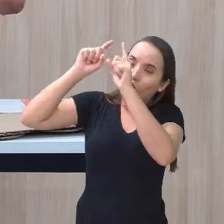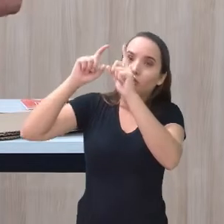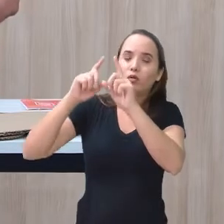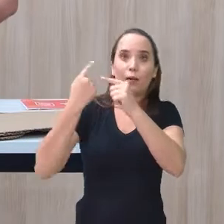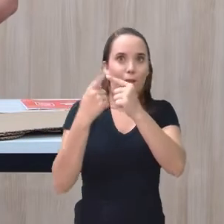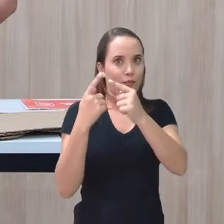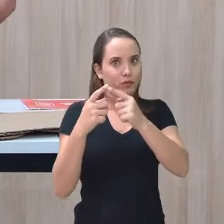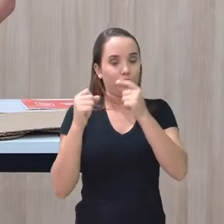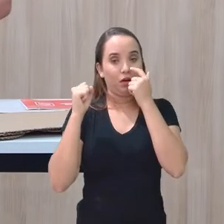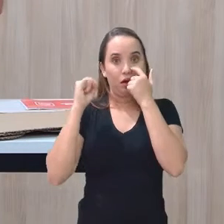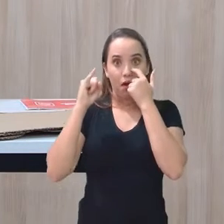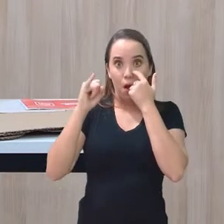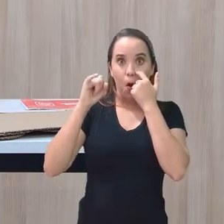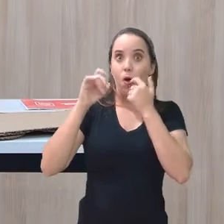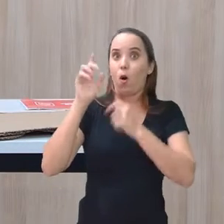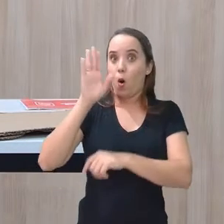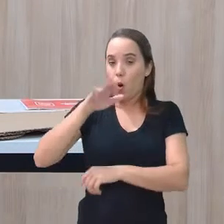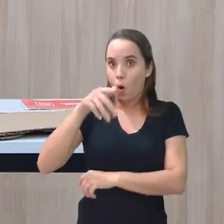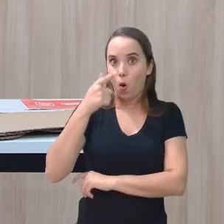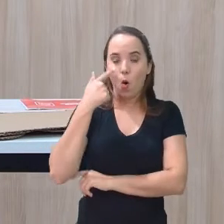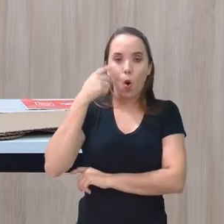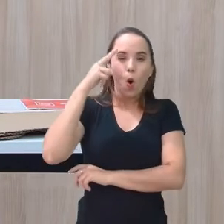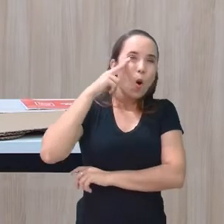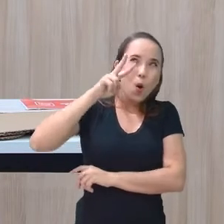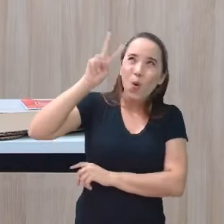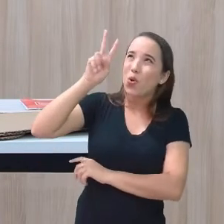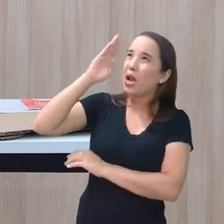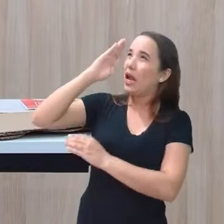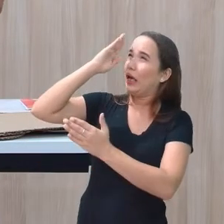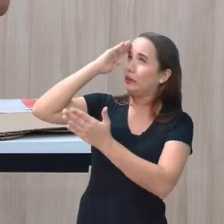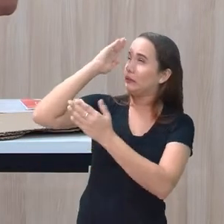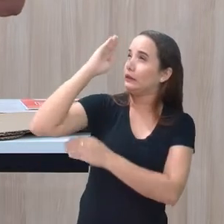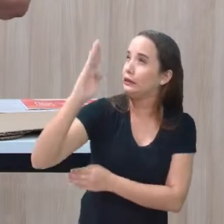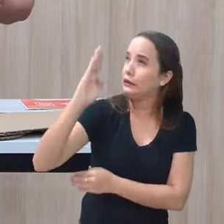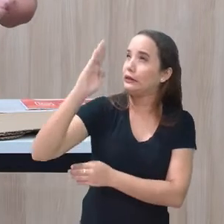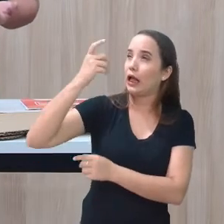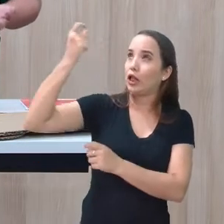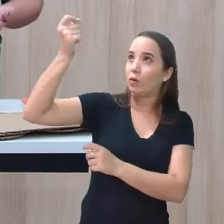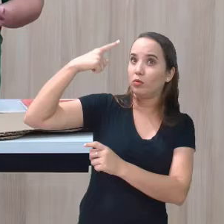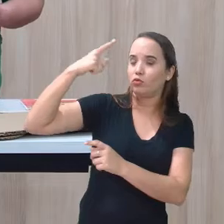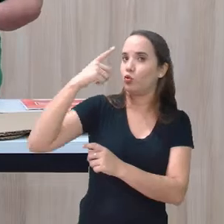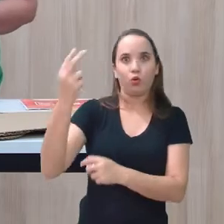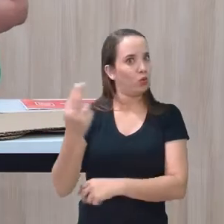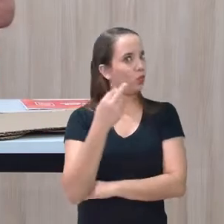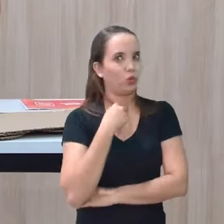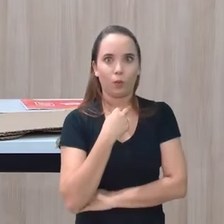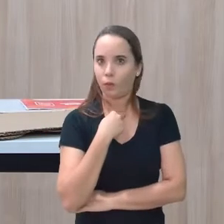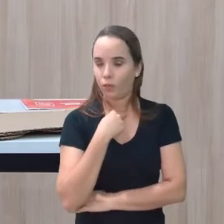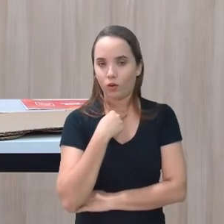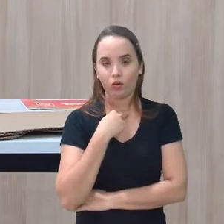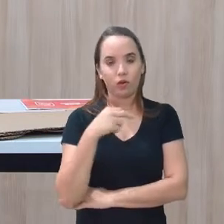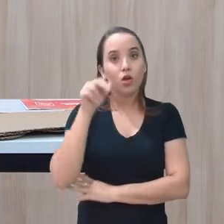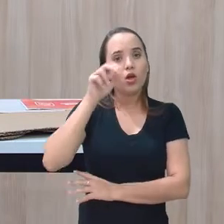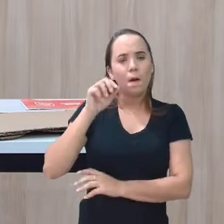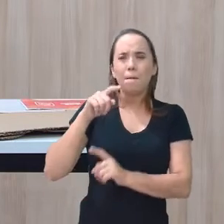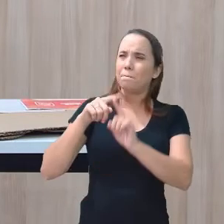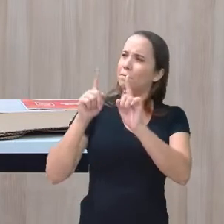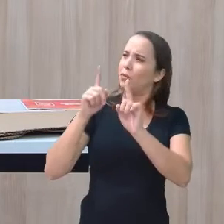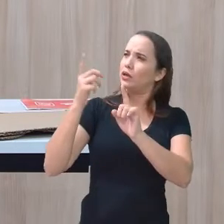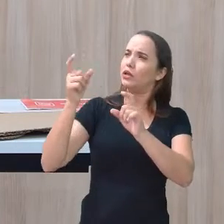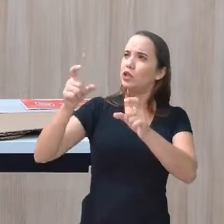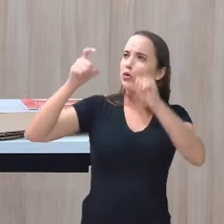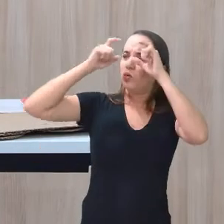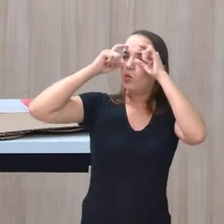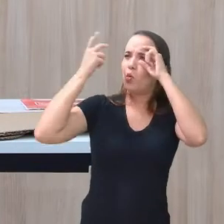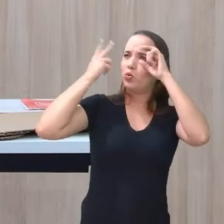sem nenhuma proteção, não pode observar. Professora, e o óculos que a gente já usa? Não é ideal. E o